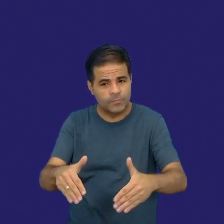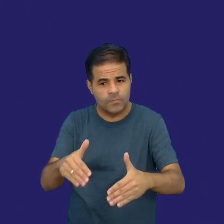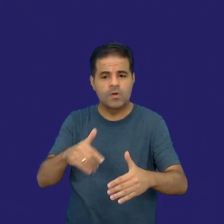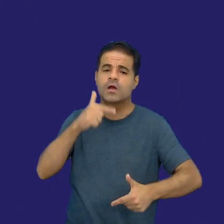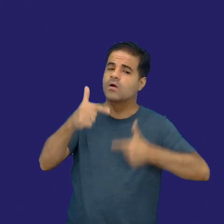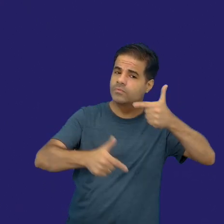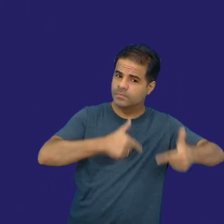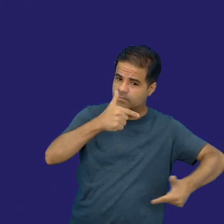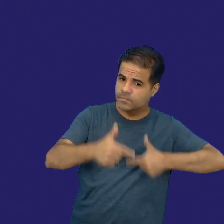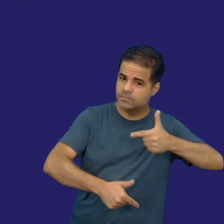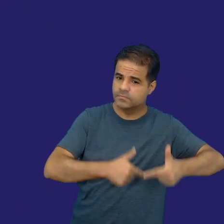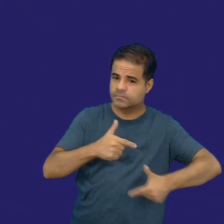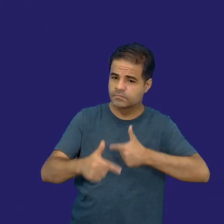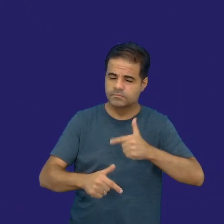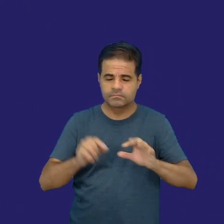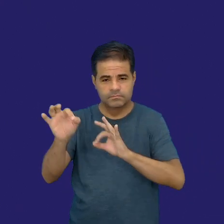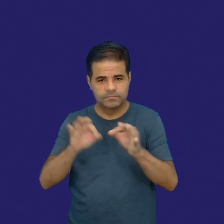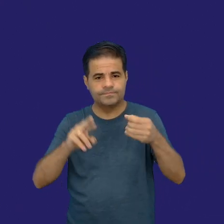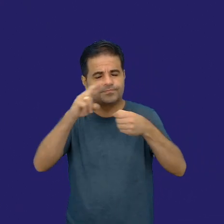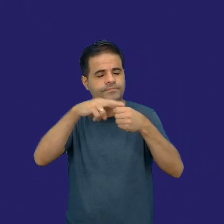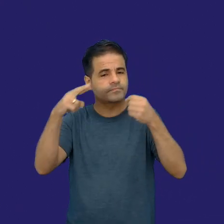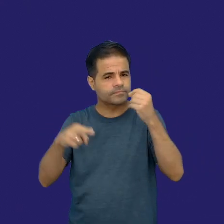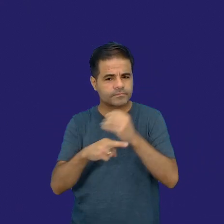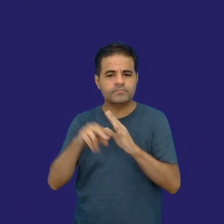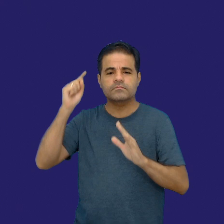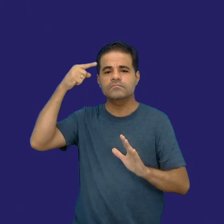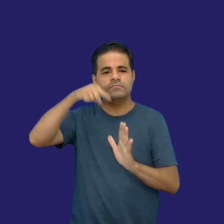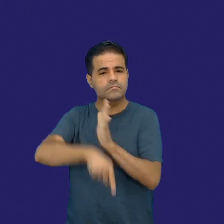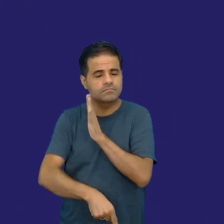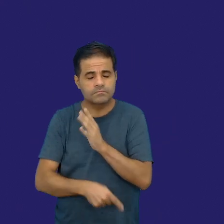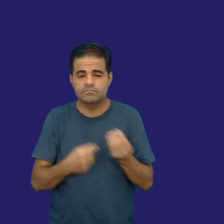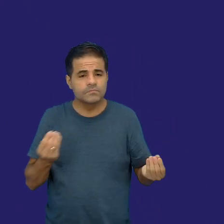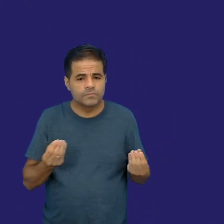trabalho do Programa de Recuperação e Aprofundamento.